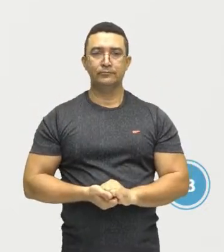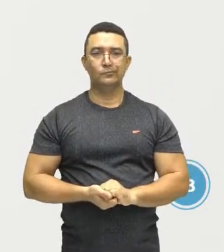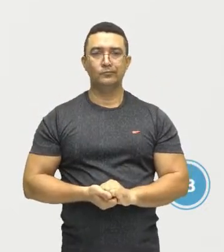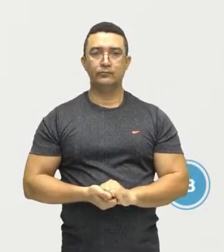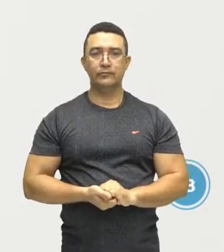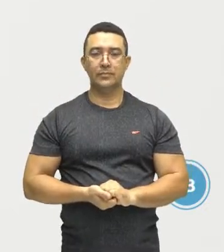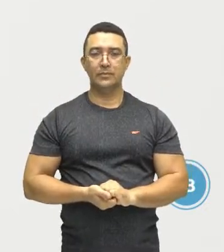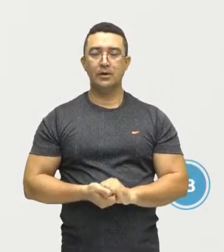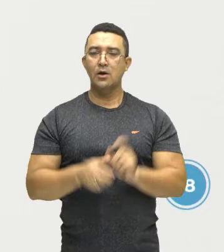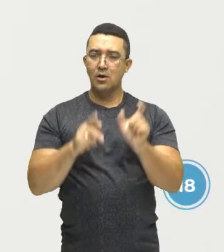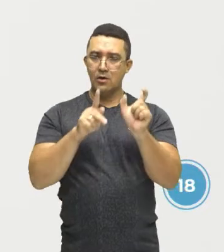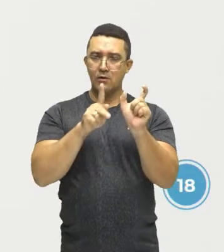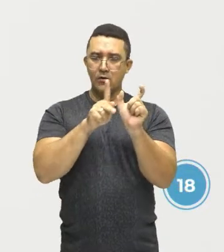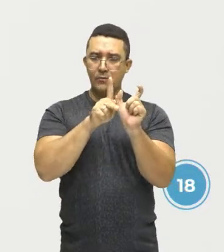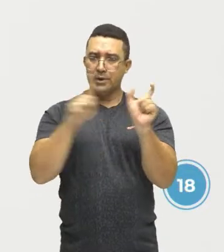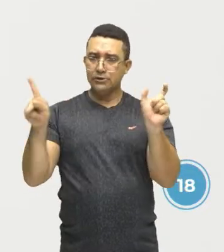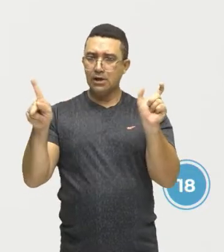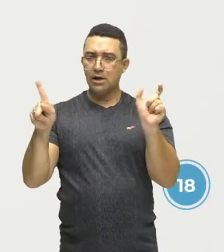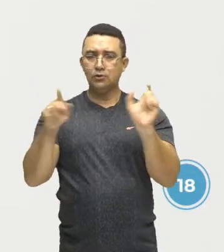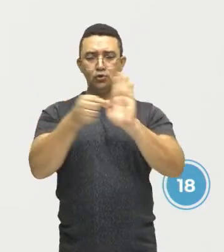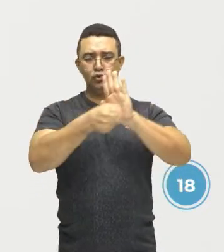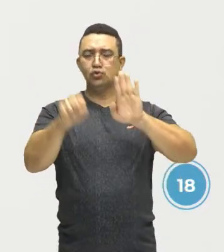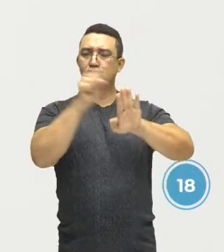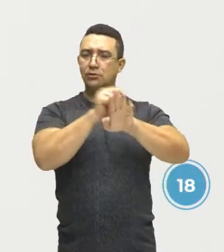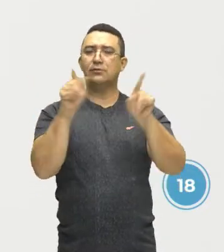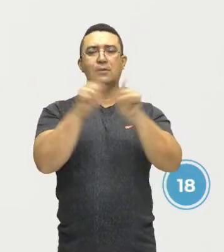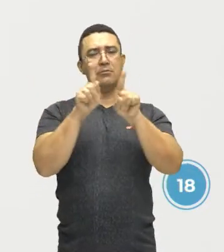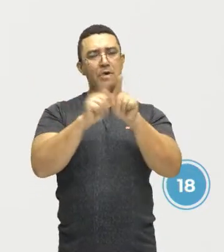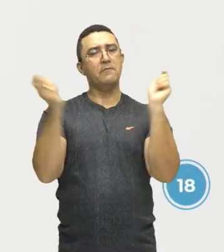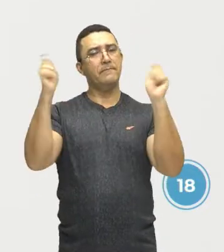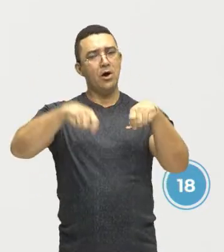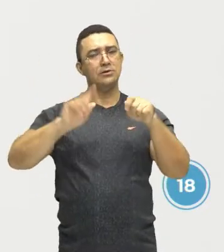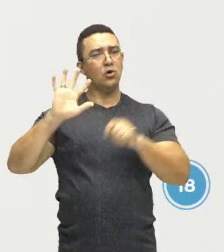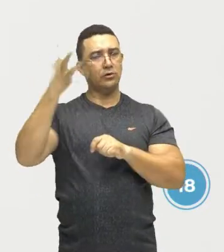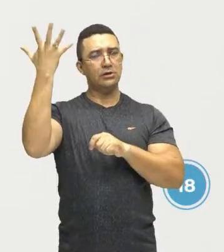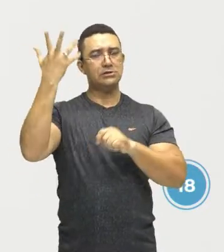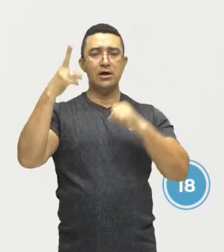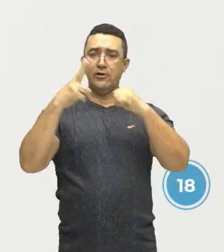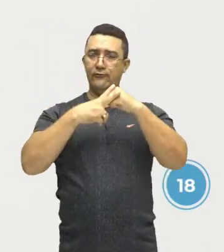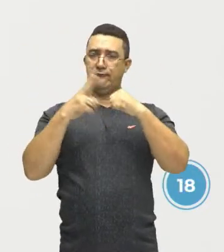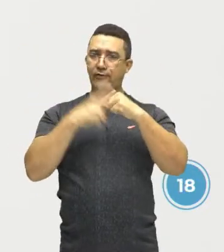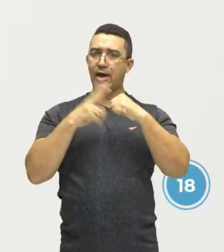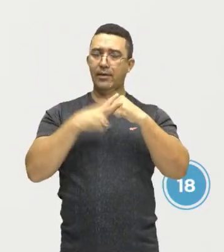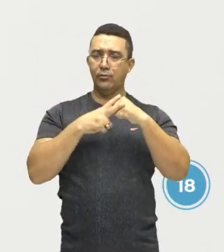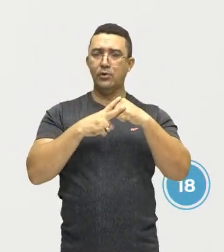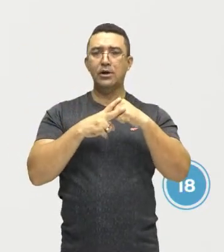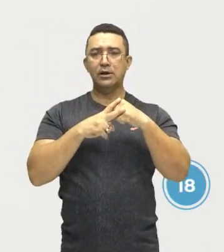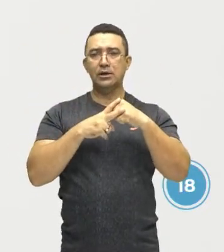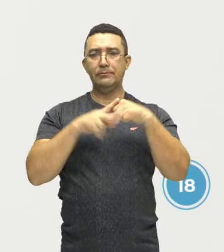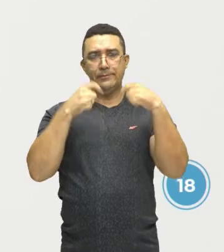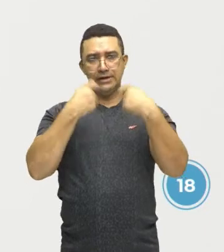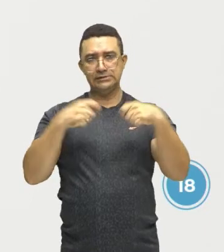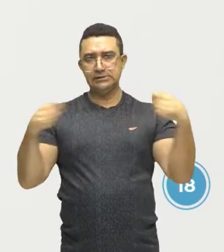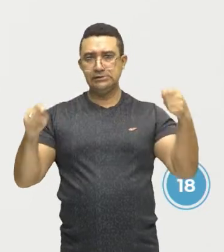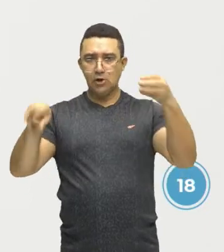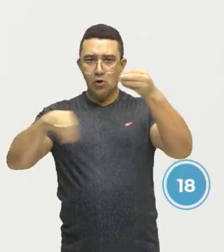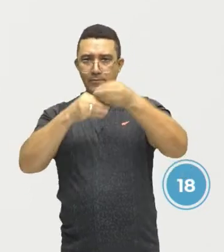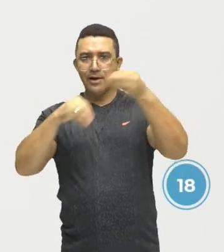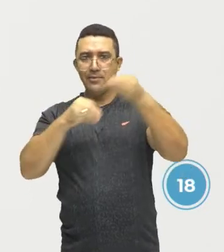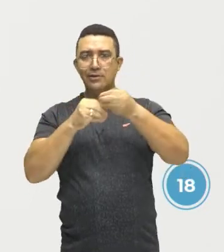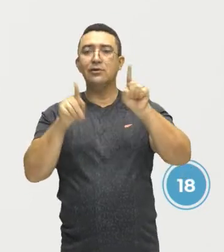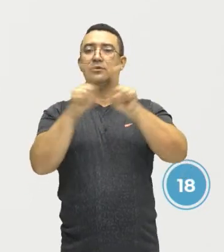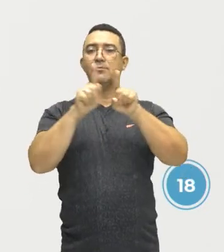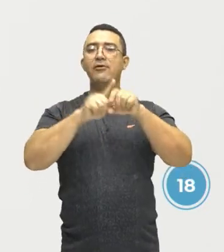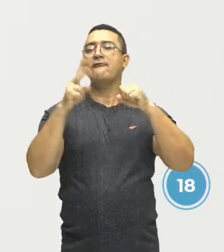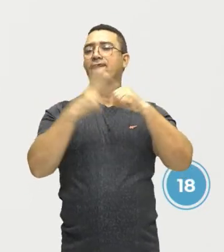Predicativo do sujeito também pode ocorrer com verbos transitivos ou intransitivos. Tanto os verbos que necessitam de complemento, quanto aqueles que